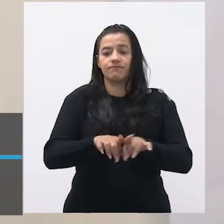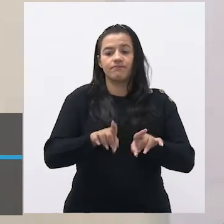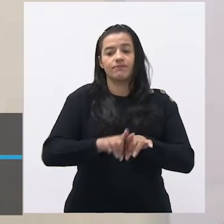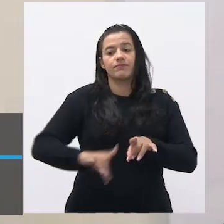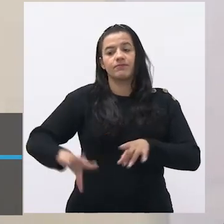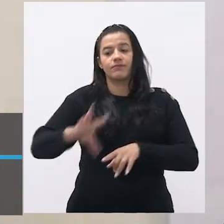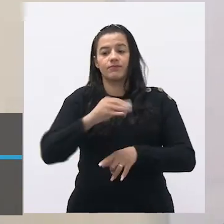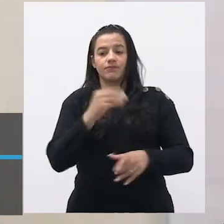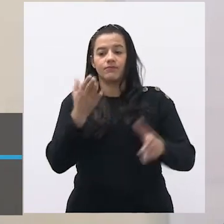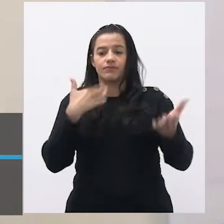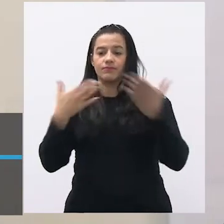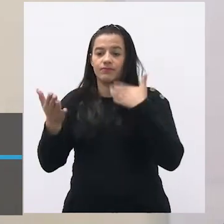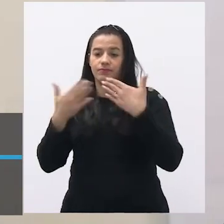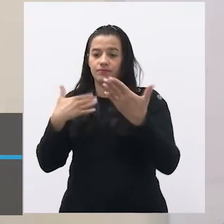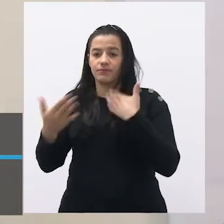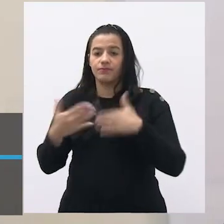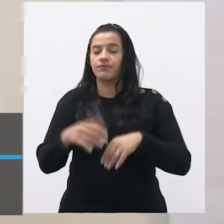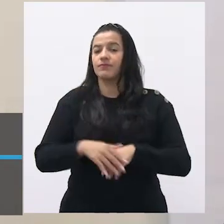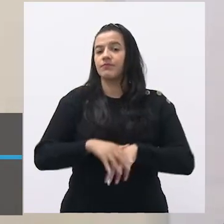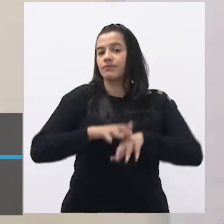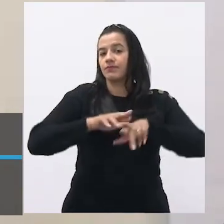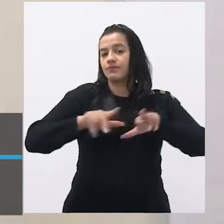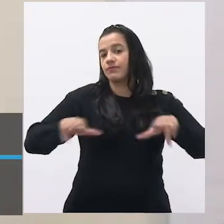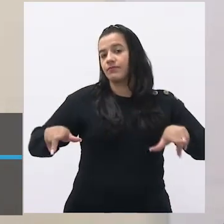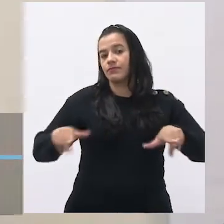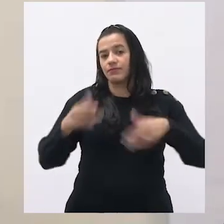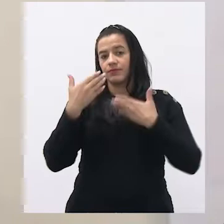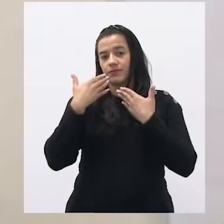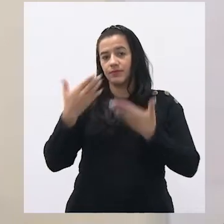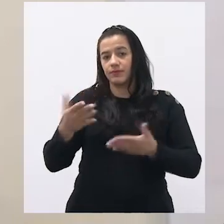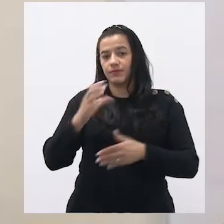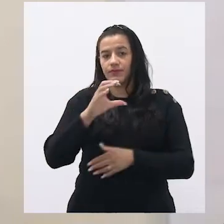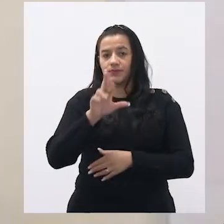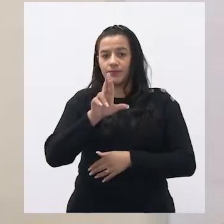lá. Raquel, se apresenta aqui para a gente rapidamente.